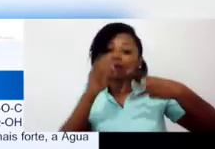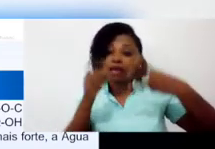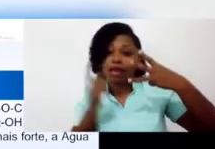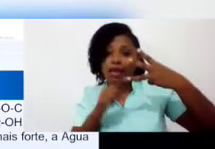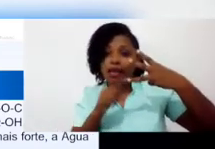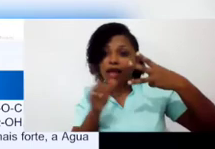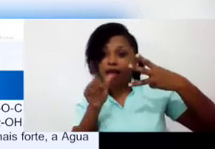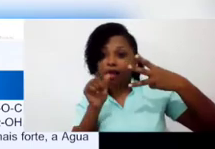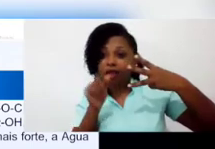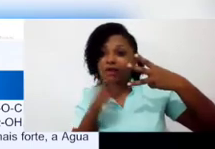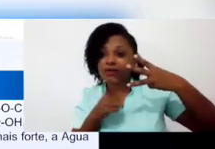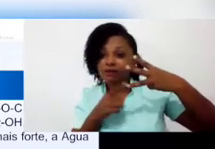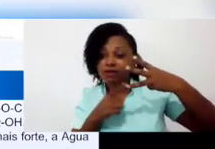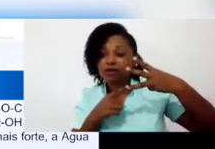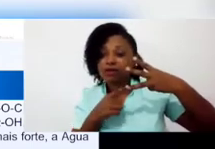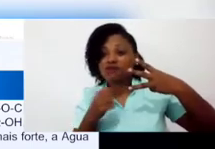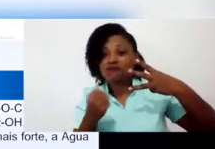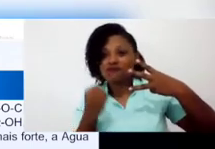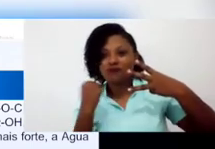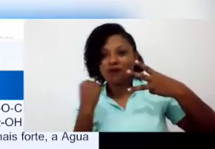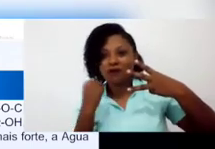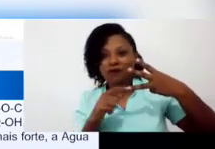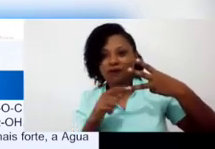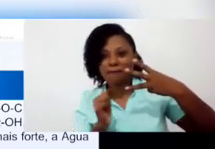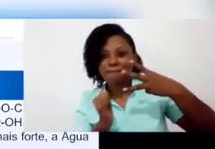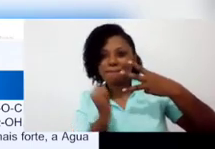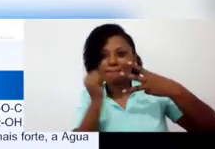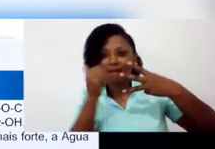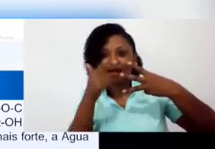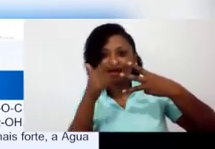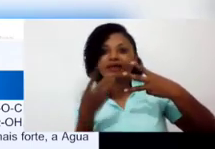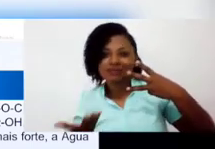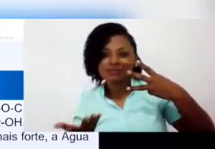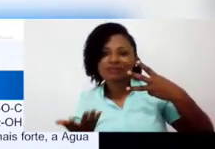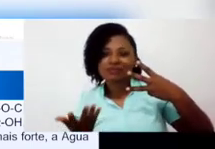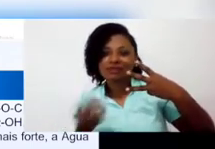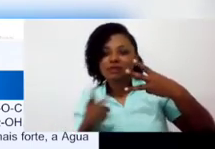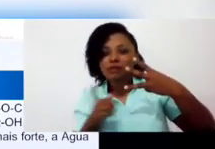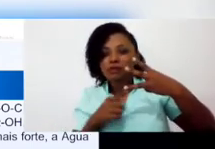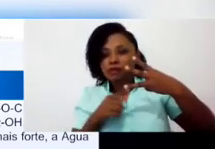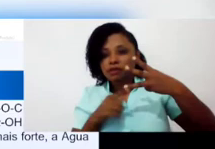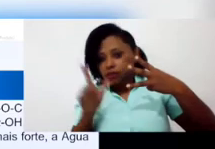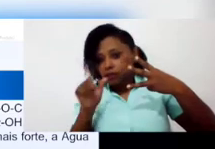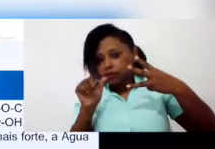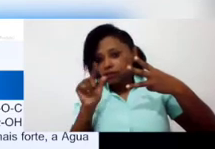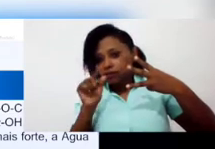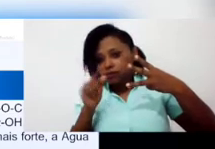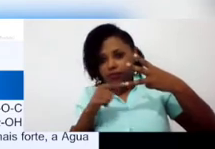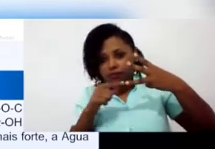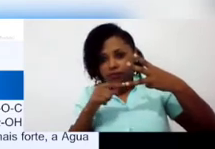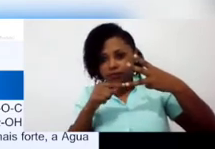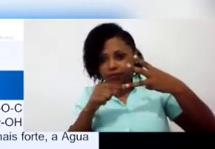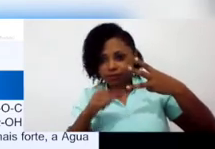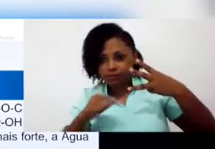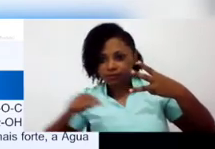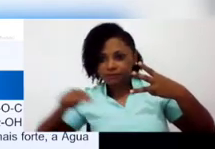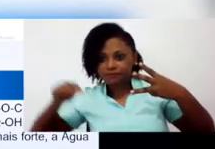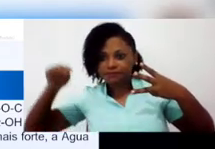maior. Da água, então, mais forte ainda, né? Em relação à água